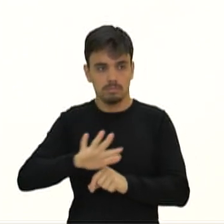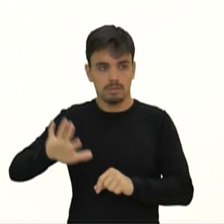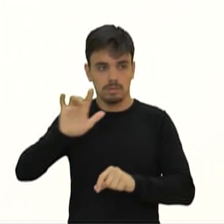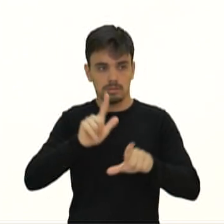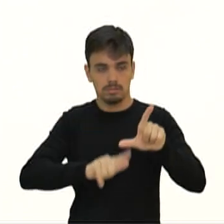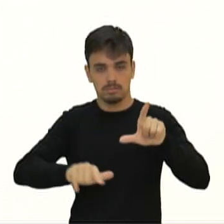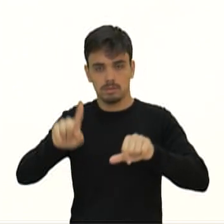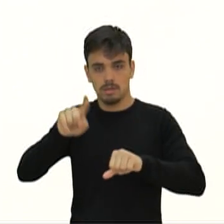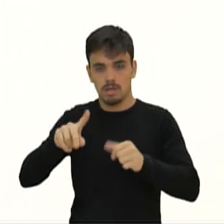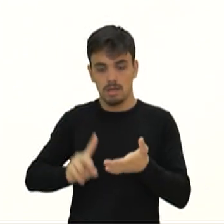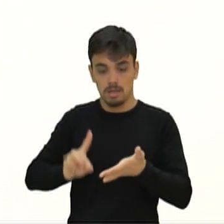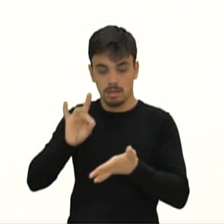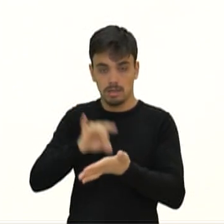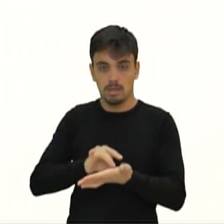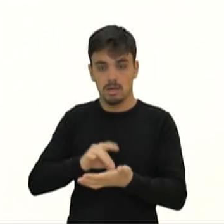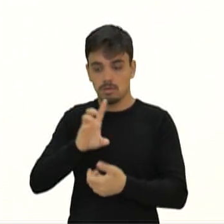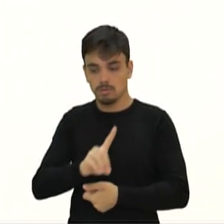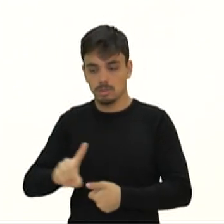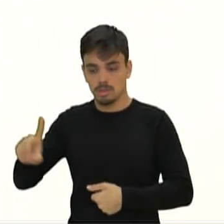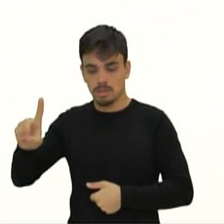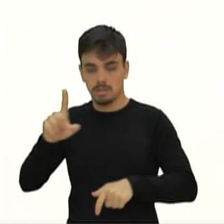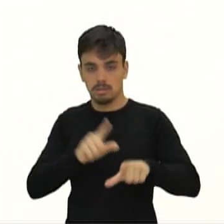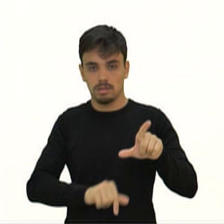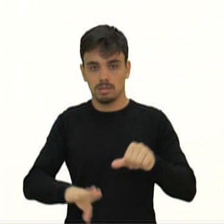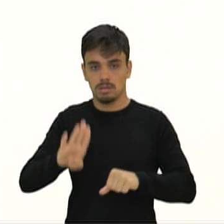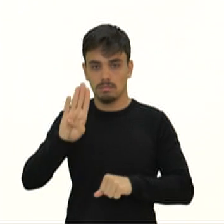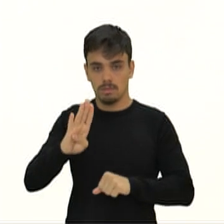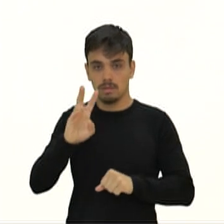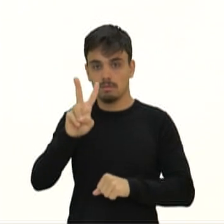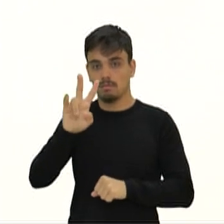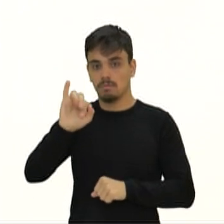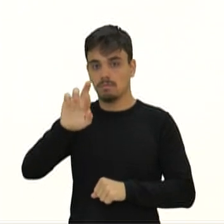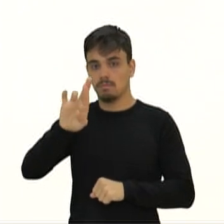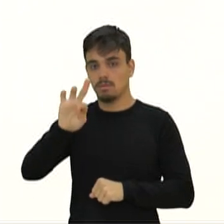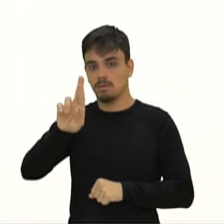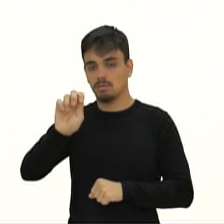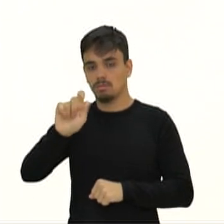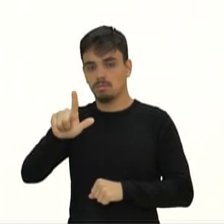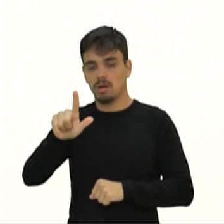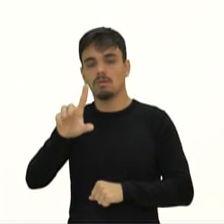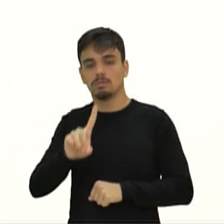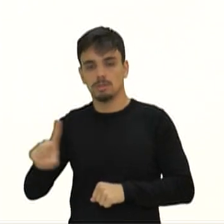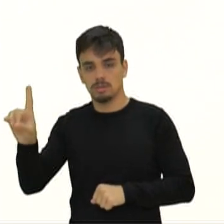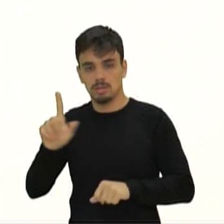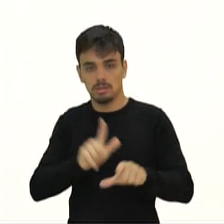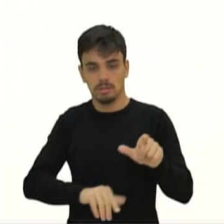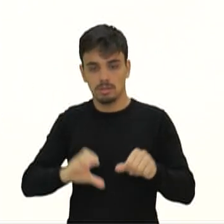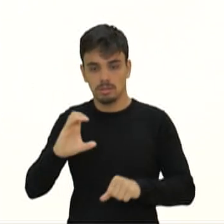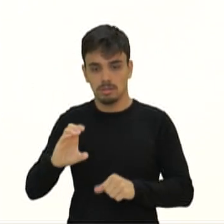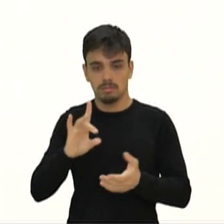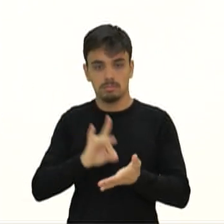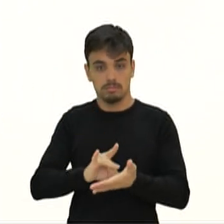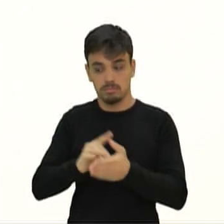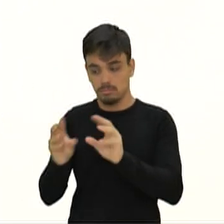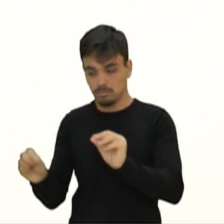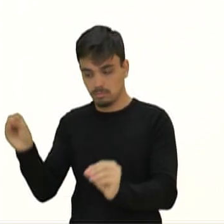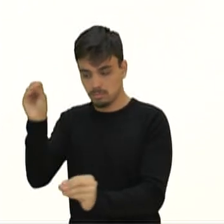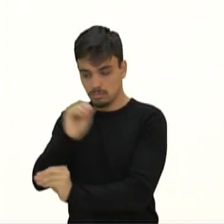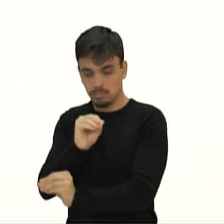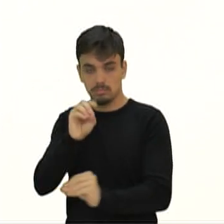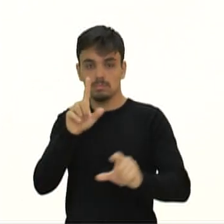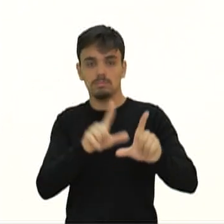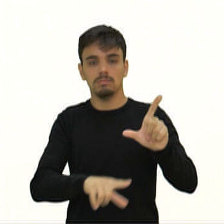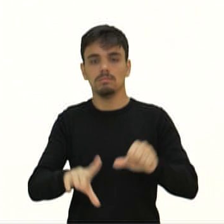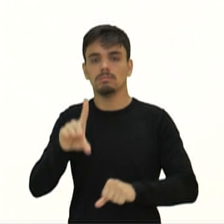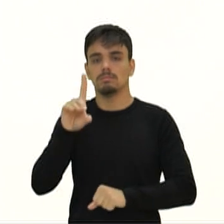A, real e direita. Letra B, virtual e direita. Letra C, real e invertida. E